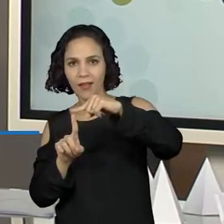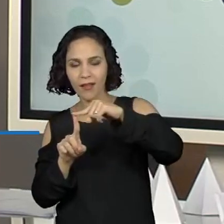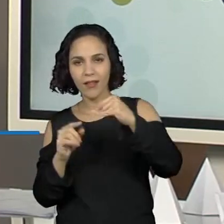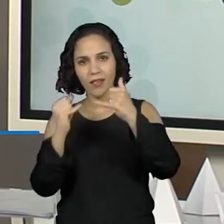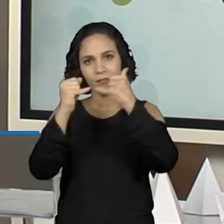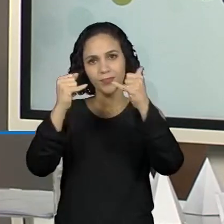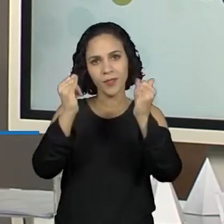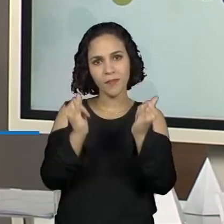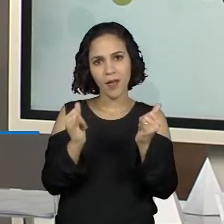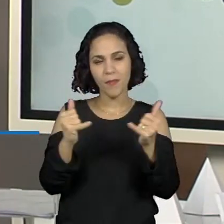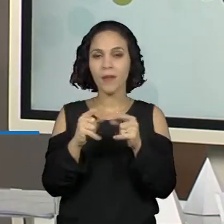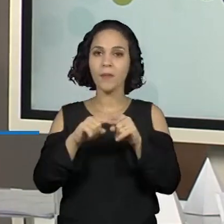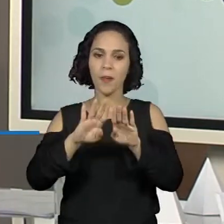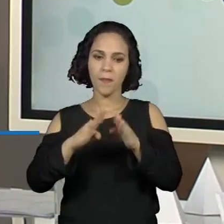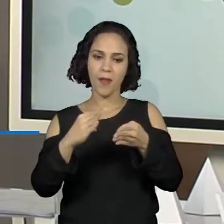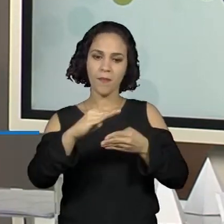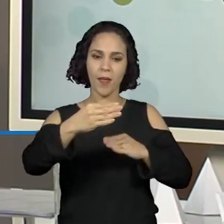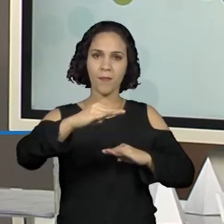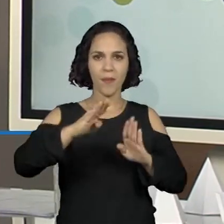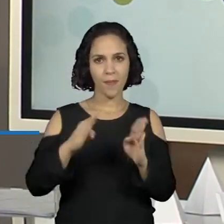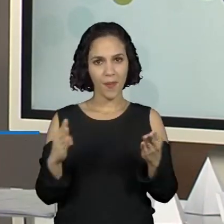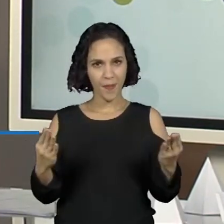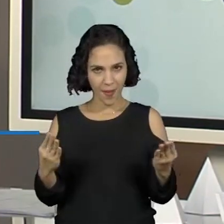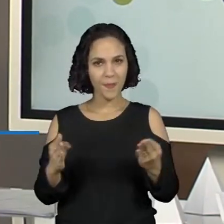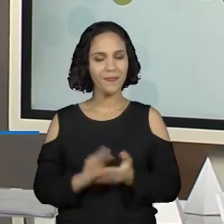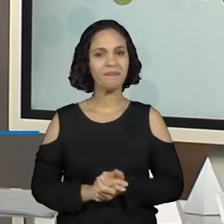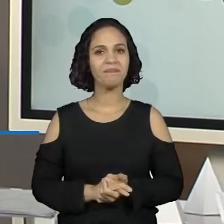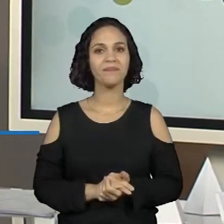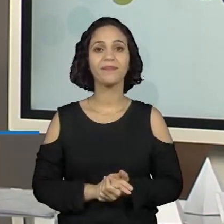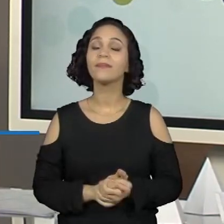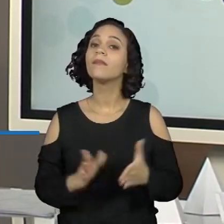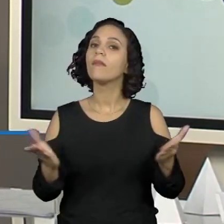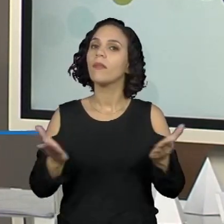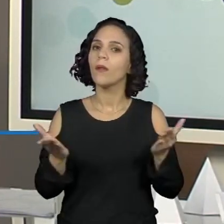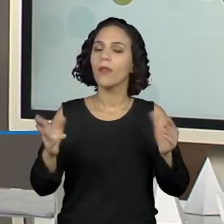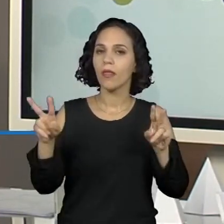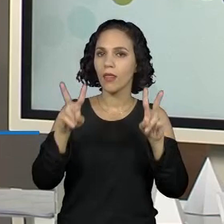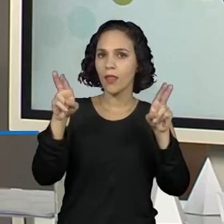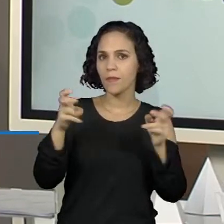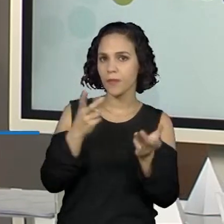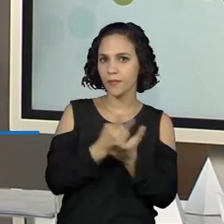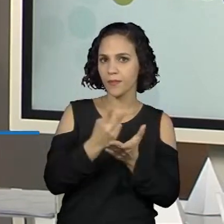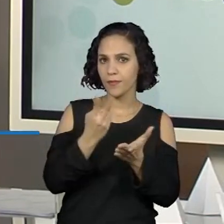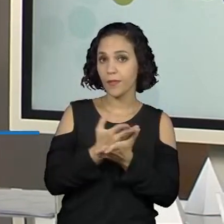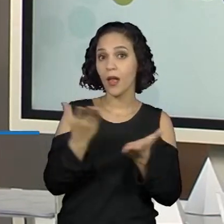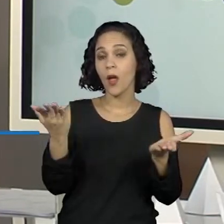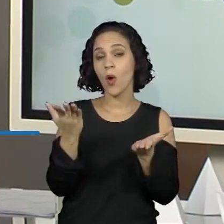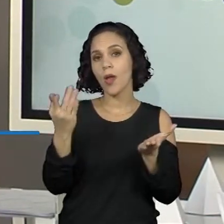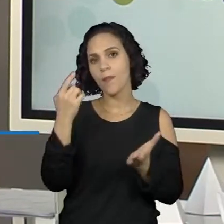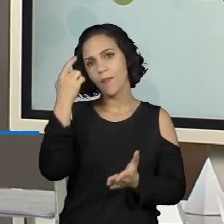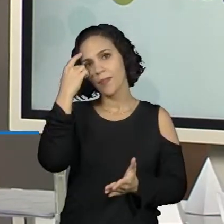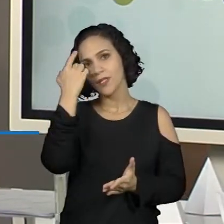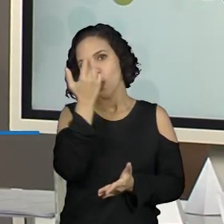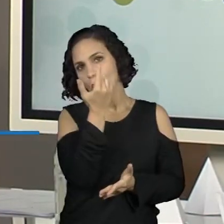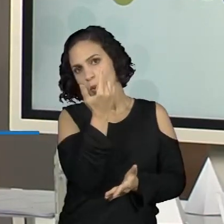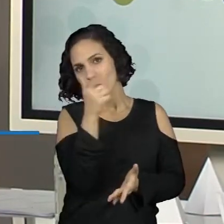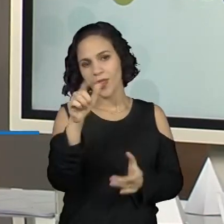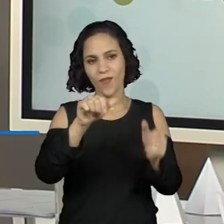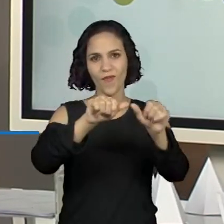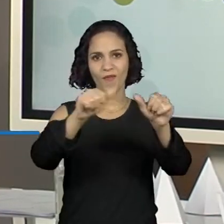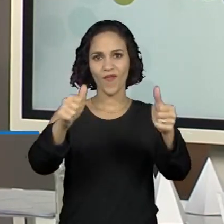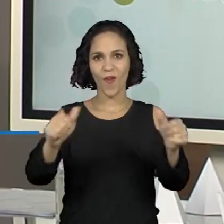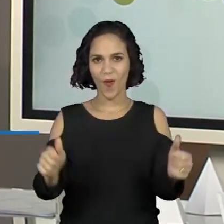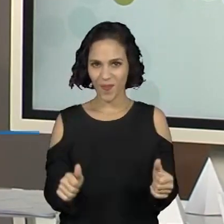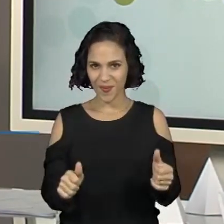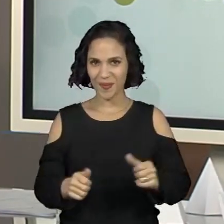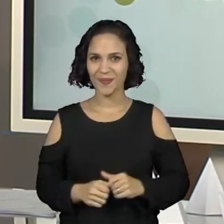sua planificação. E vamos continuar esse tema olhando agora para um outro sólido geométrico.